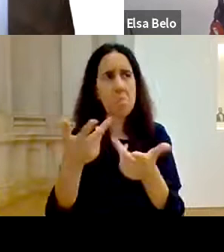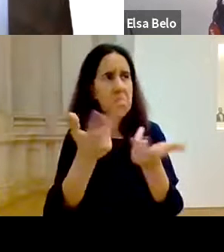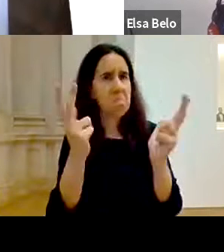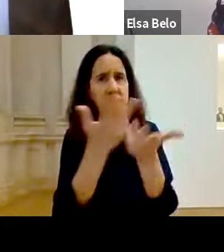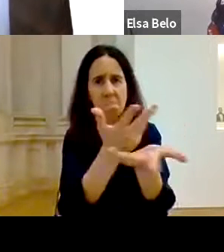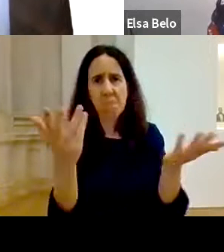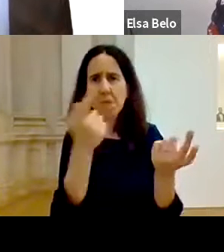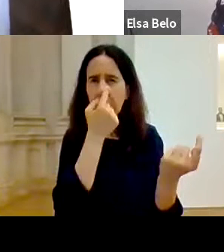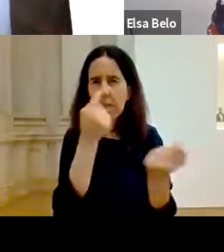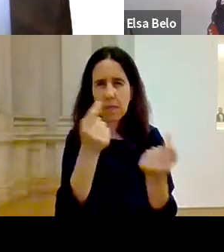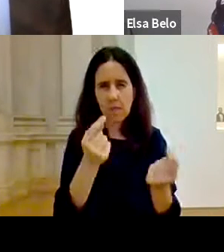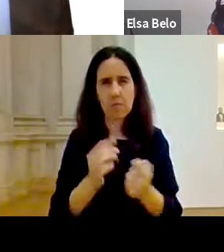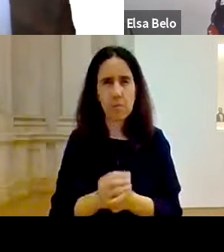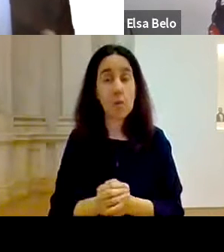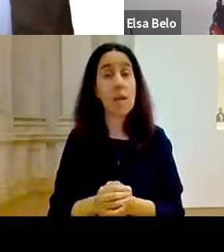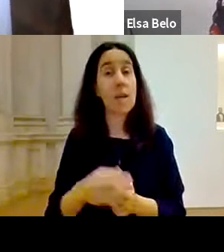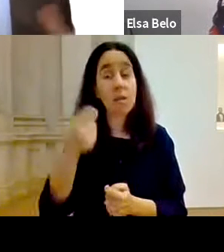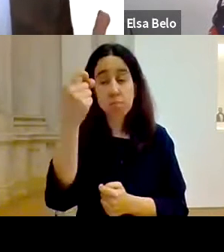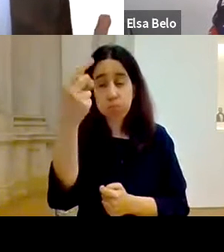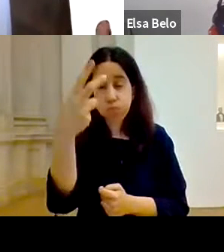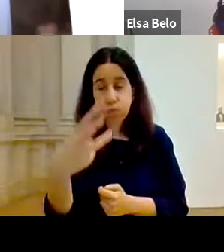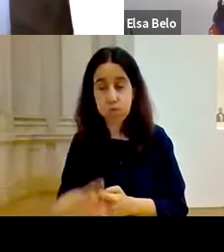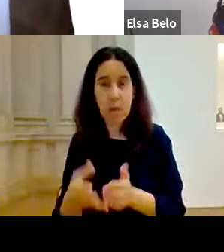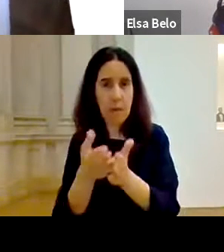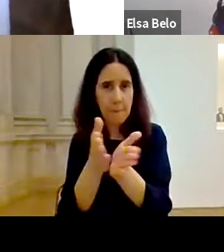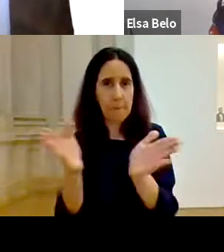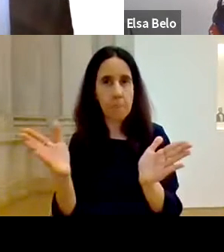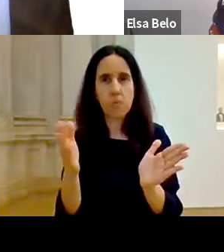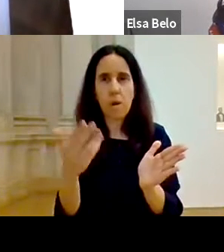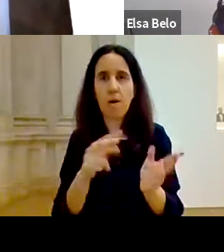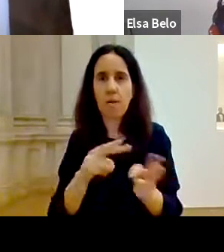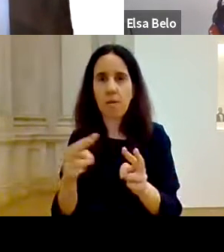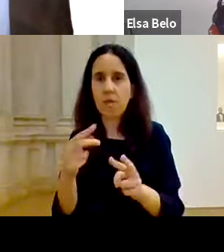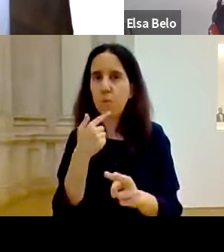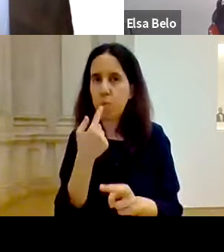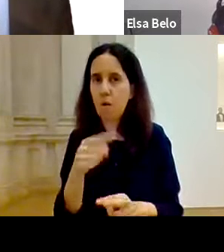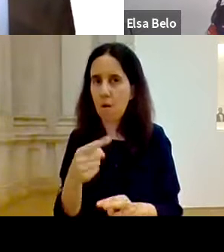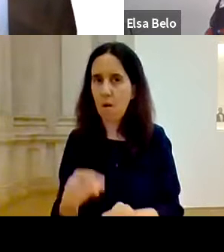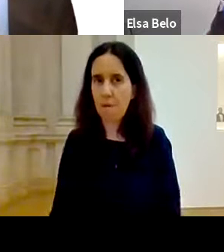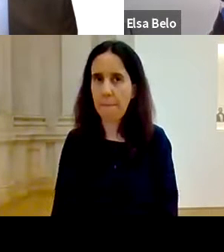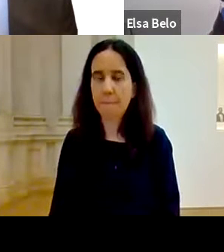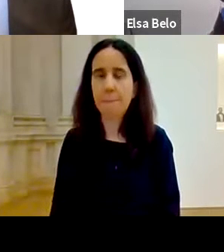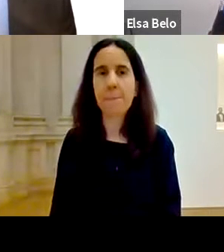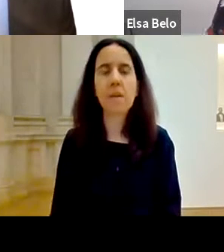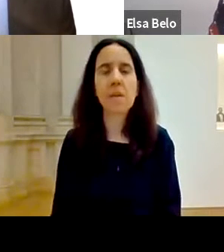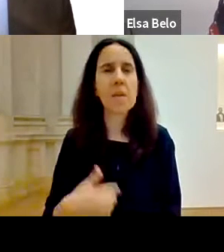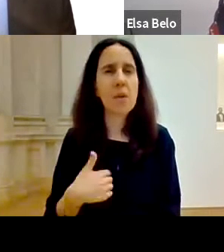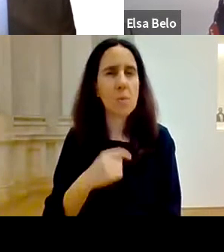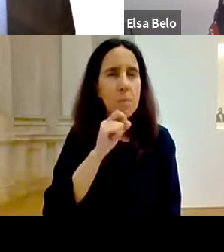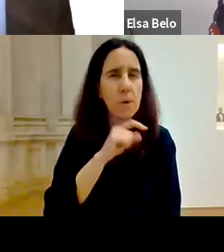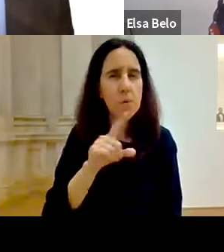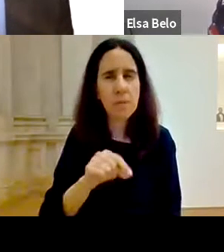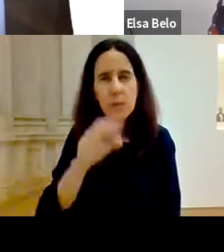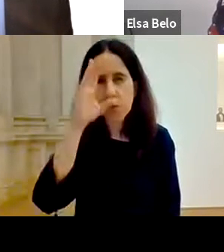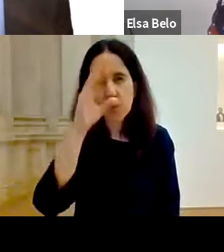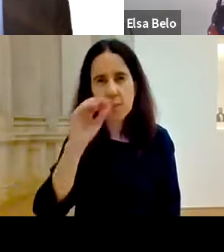coisas idênticas. Portanto, o leque é muito amplo e há muita alternativa. Eu não sei se posso também comentar o